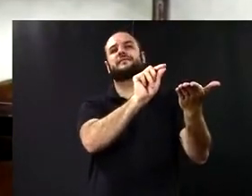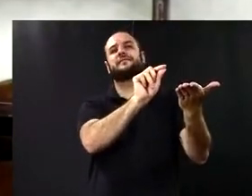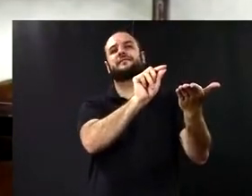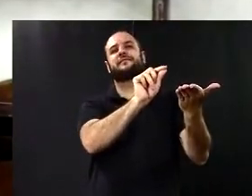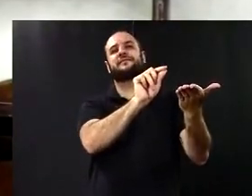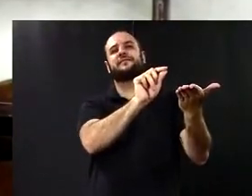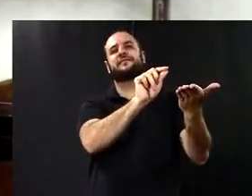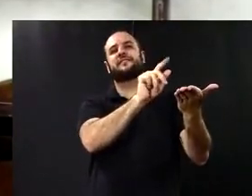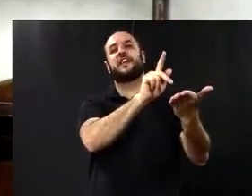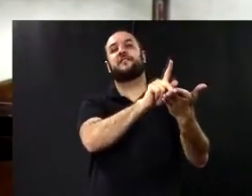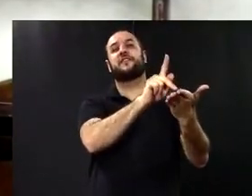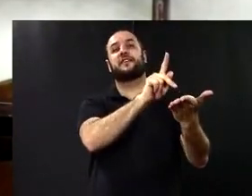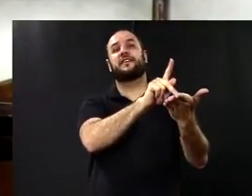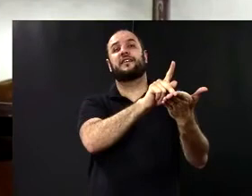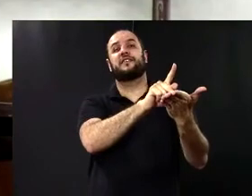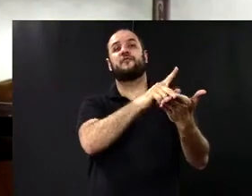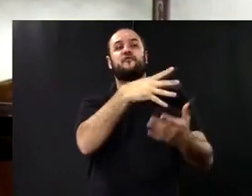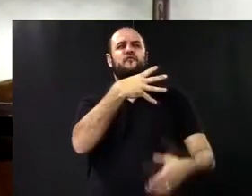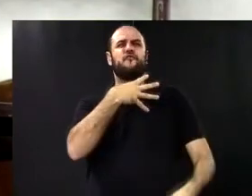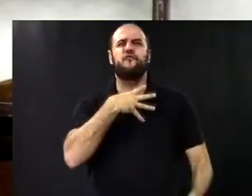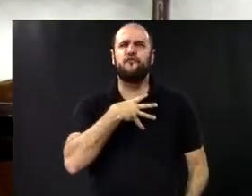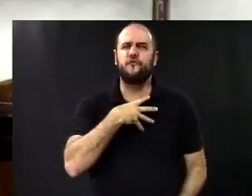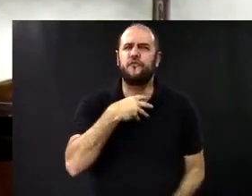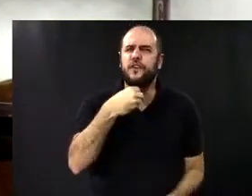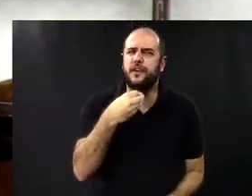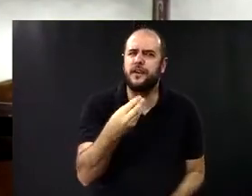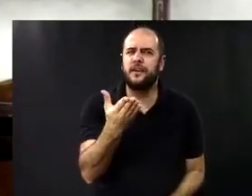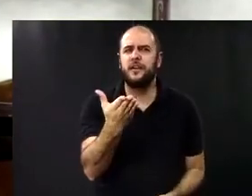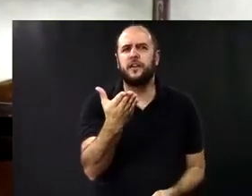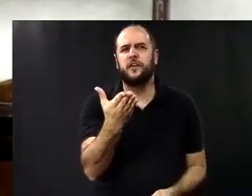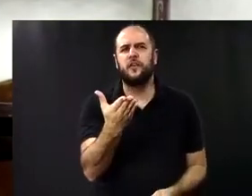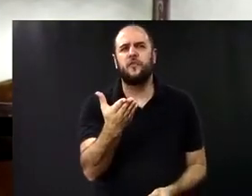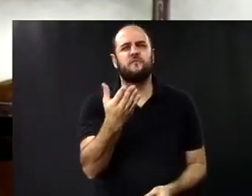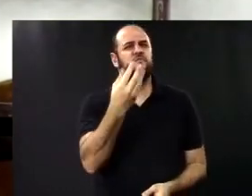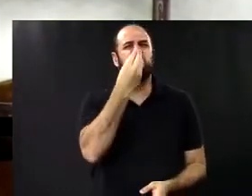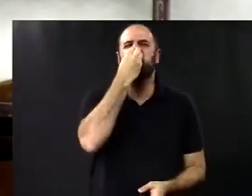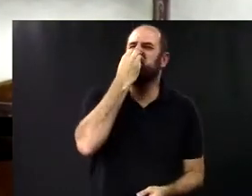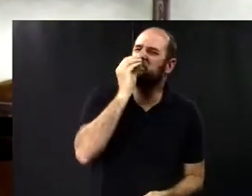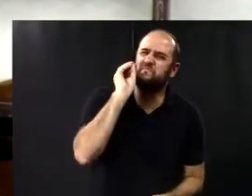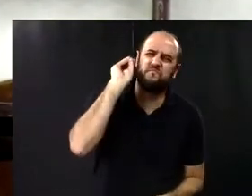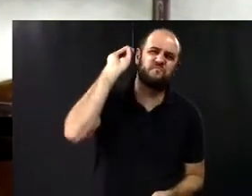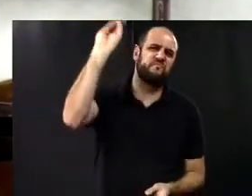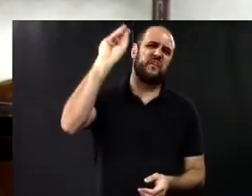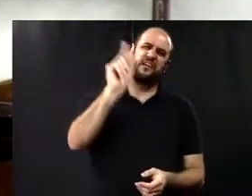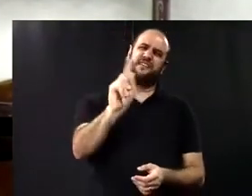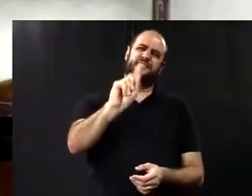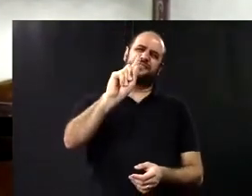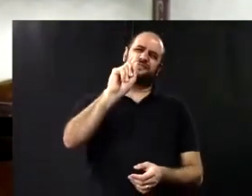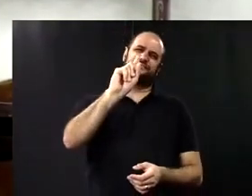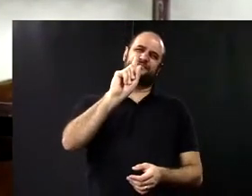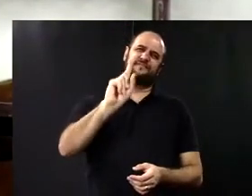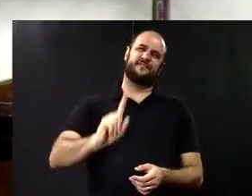filho meu, não menospreze. Ele está dizendo aqui que nós